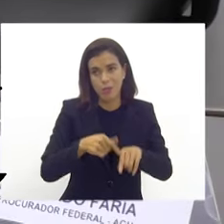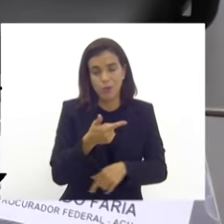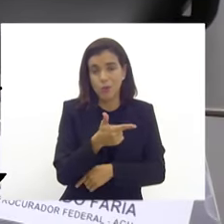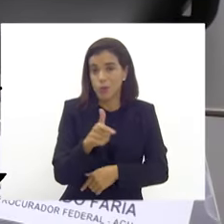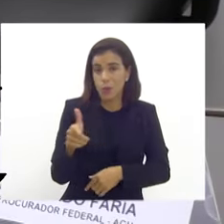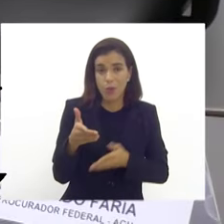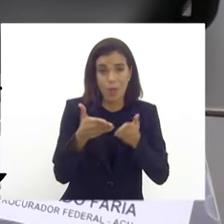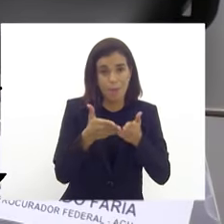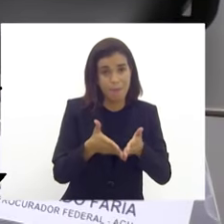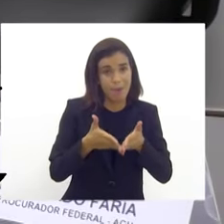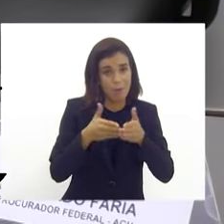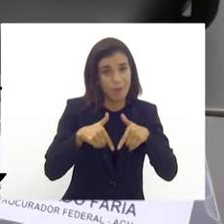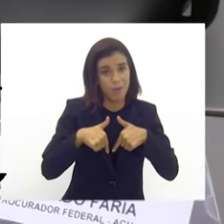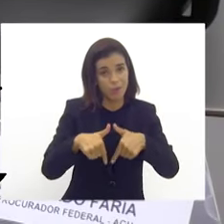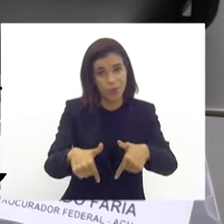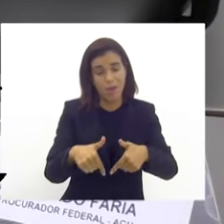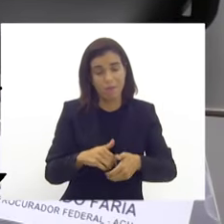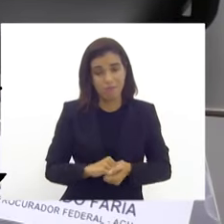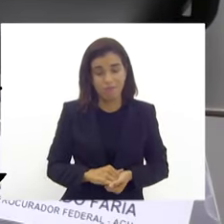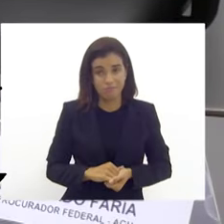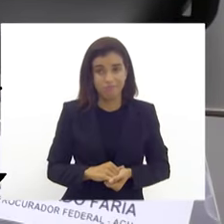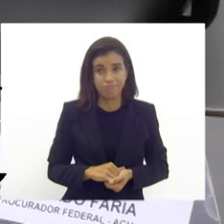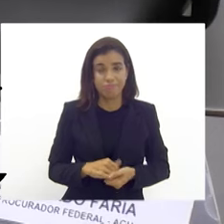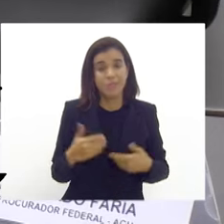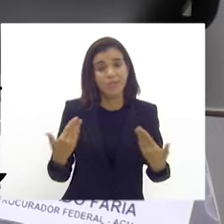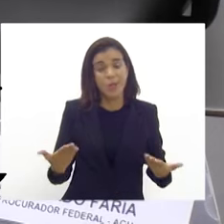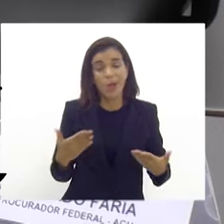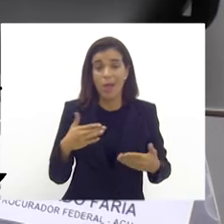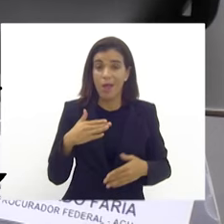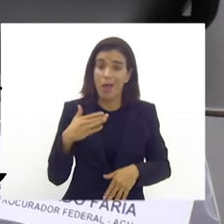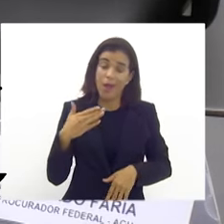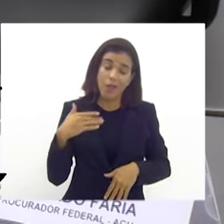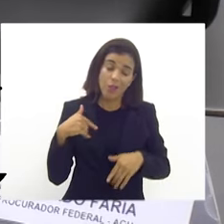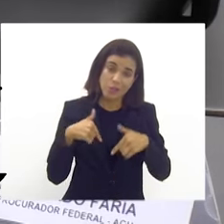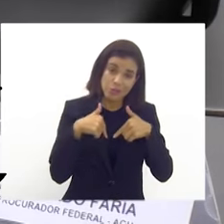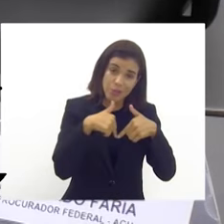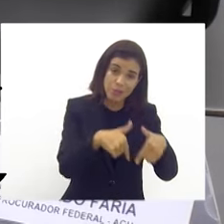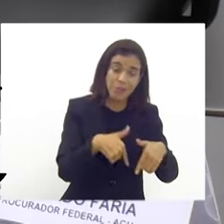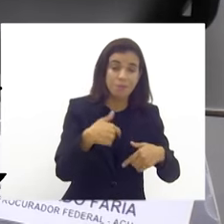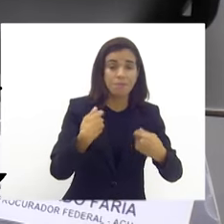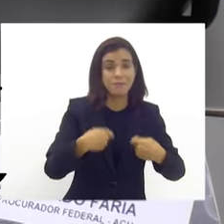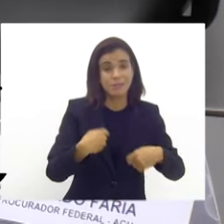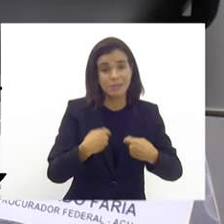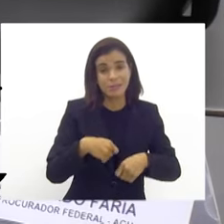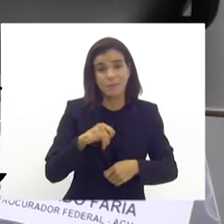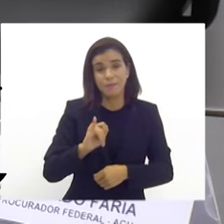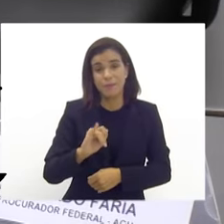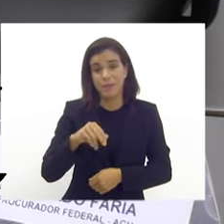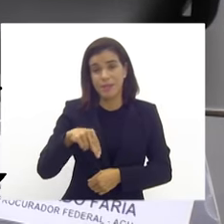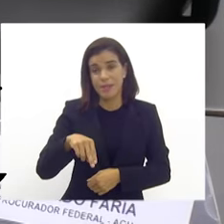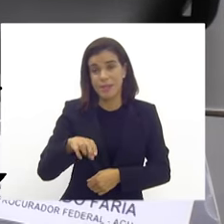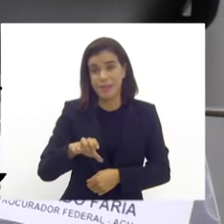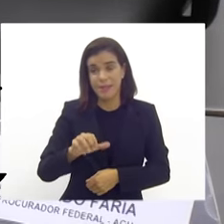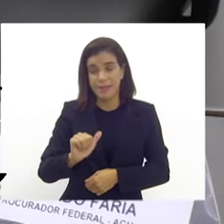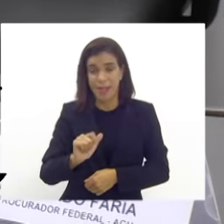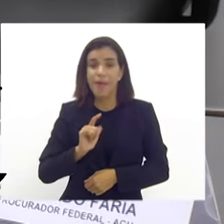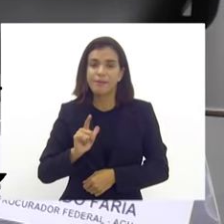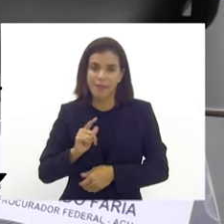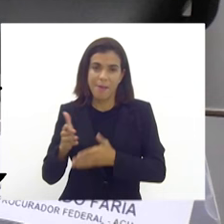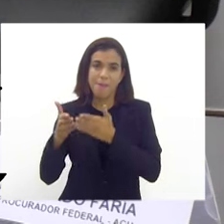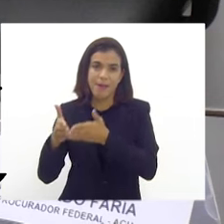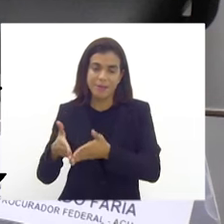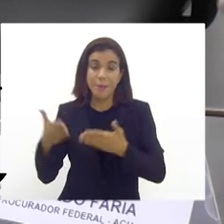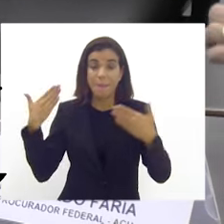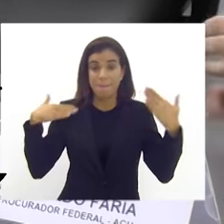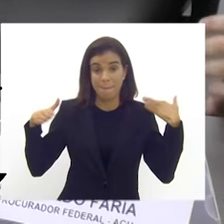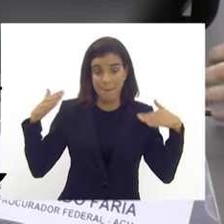embarcação para atuar na Bahia de Guanabara Então a nossa atuação Depende de do Inea que tem embarcação depende da Marinha